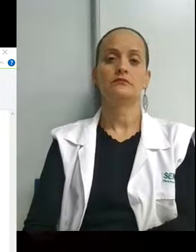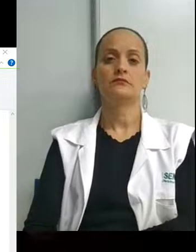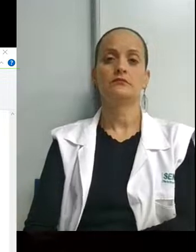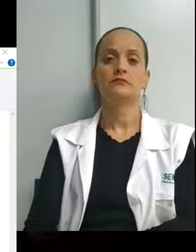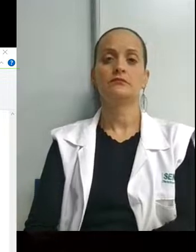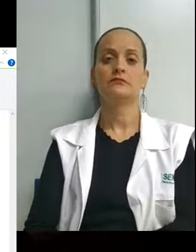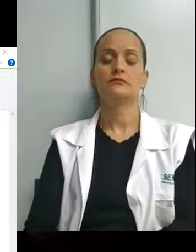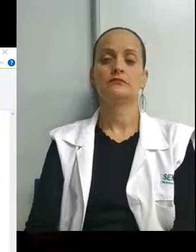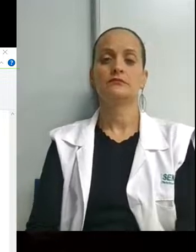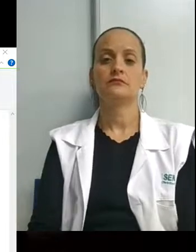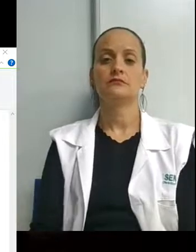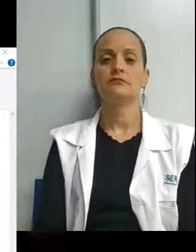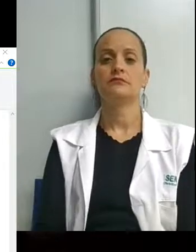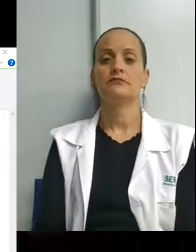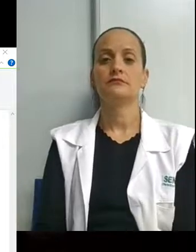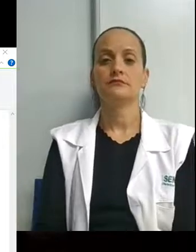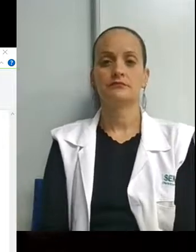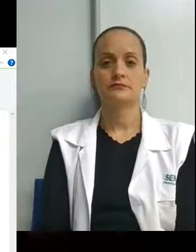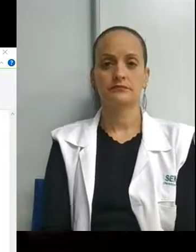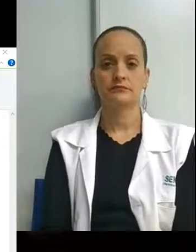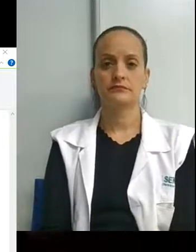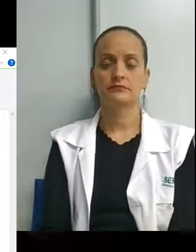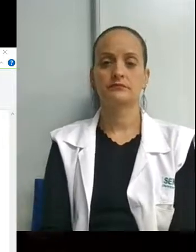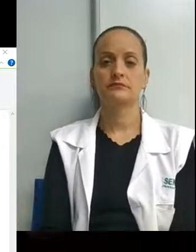dividido por quê? Por 20.000.